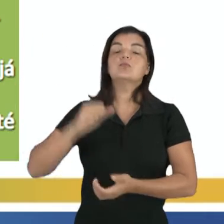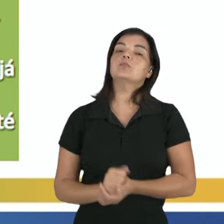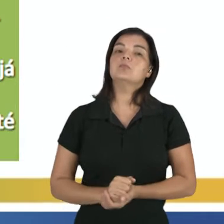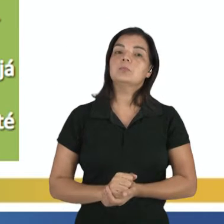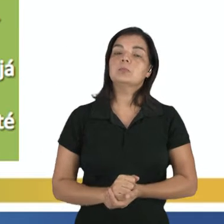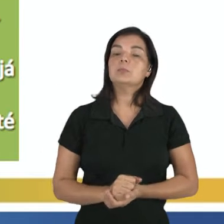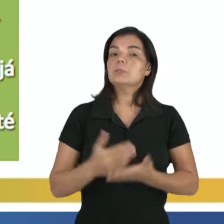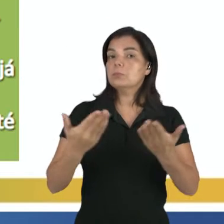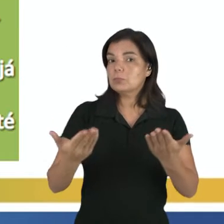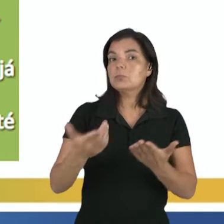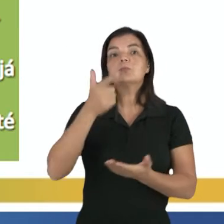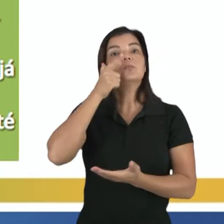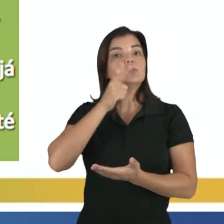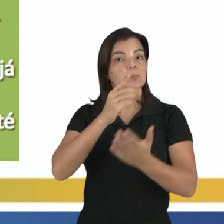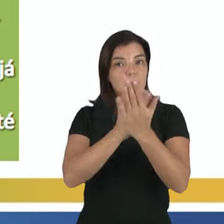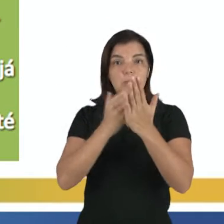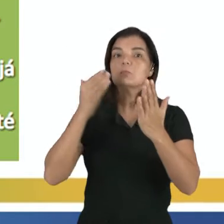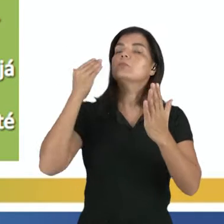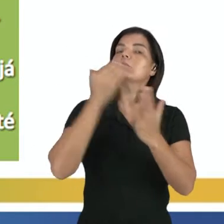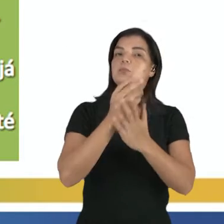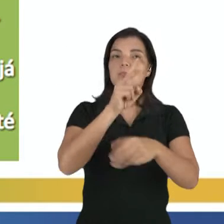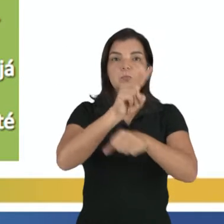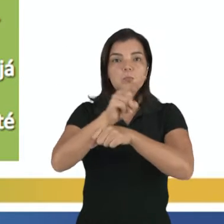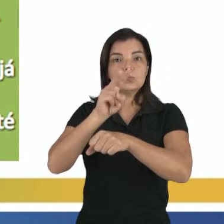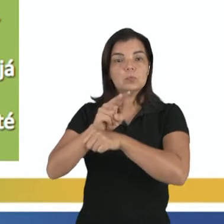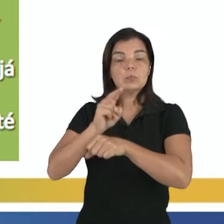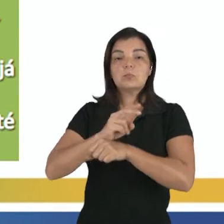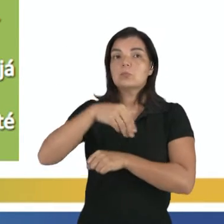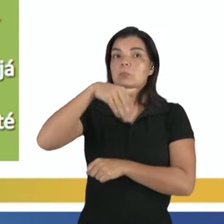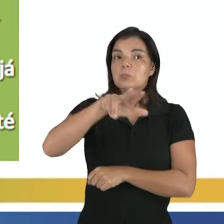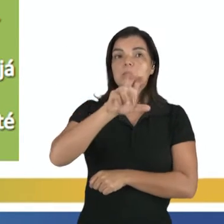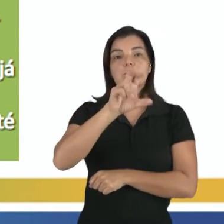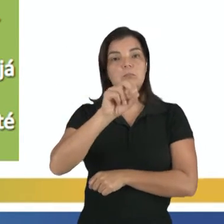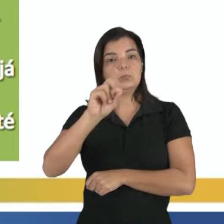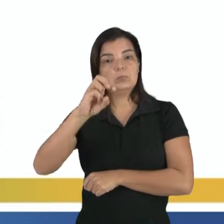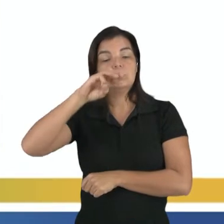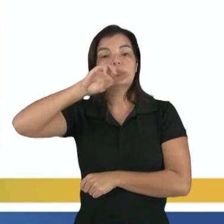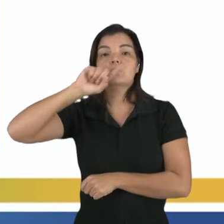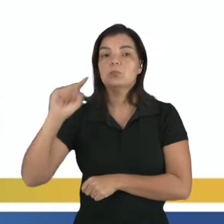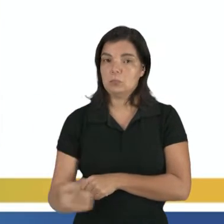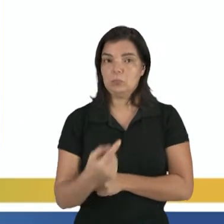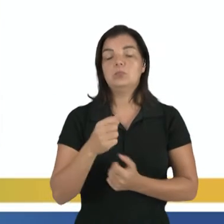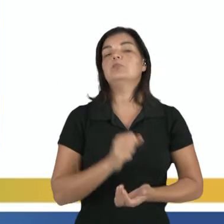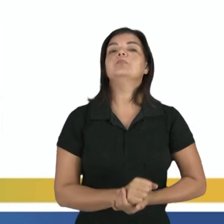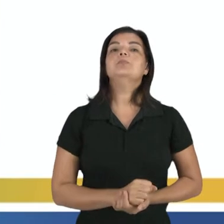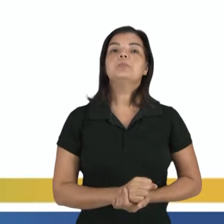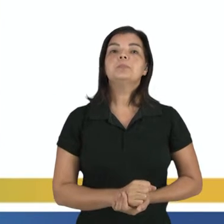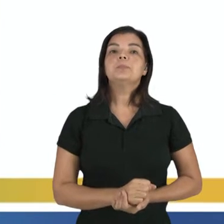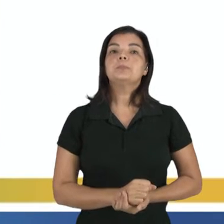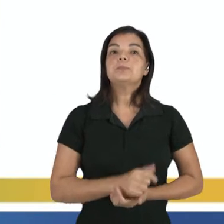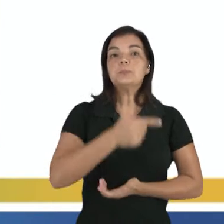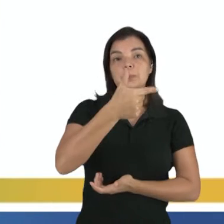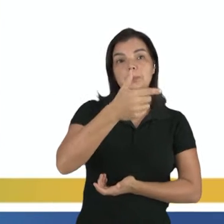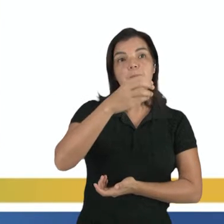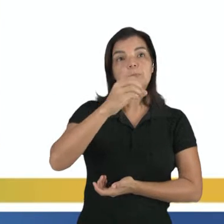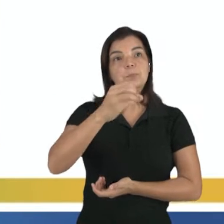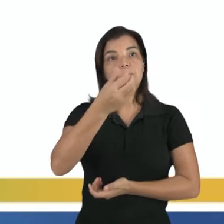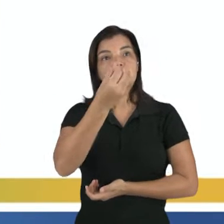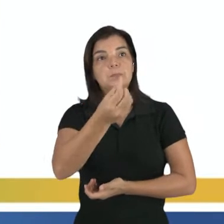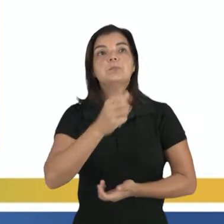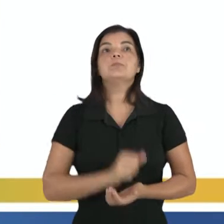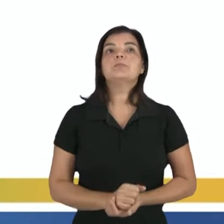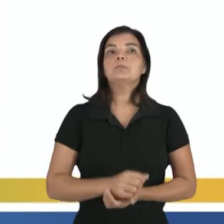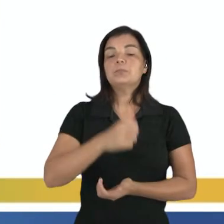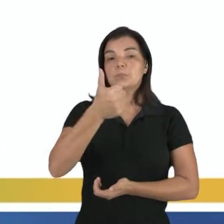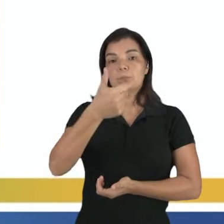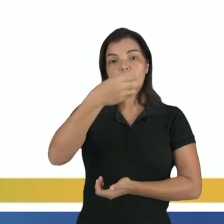era essa, né? Já atingimos mais. Proteger mais de 500 mil quilômetros quadrados da Amazônia. Bom, em 2006, dia 13 de